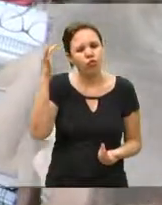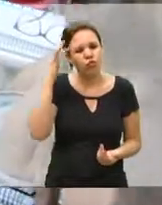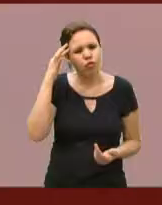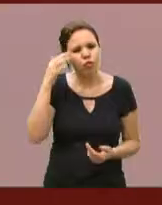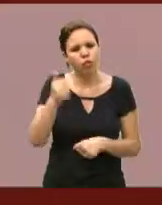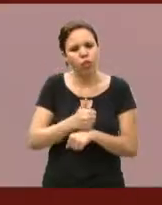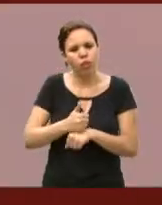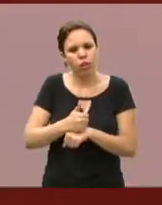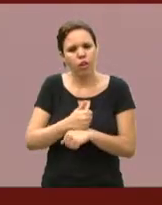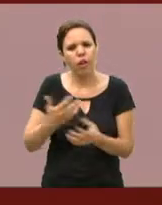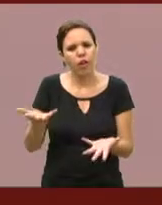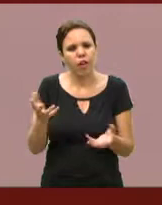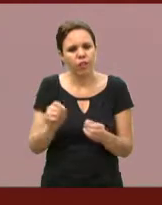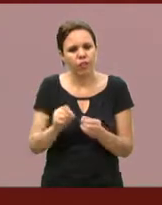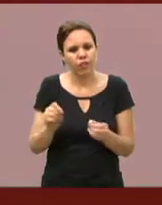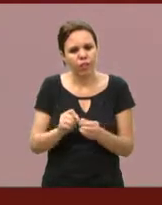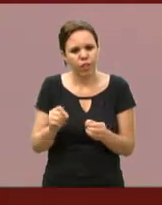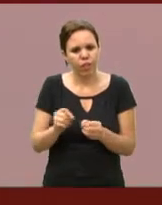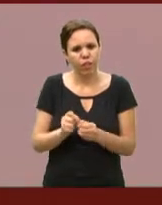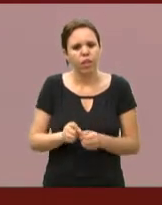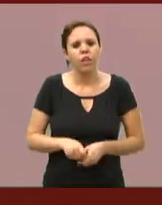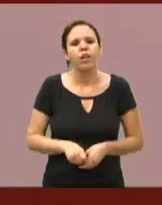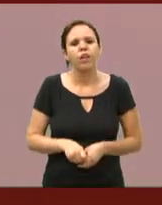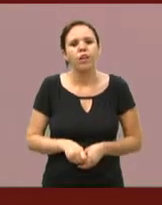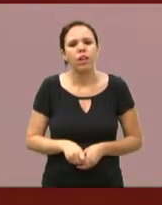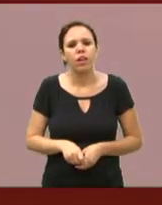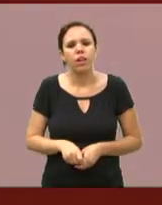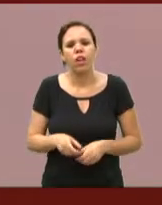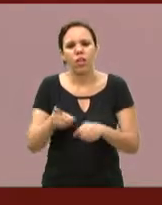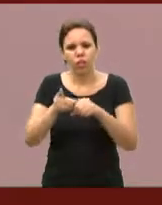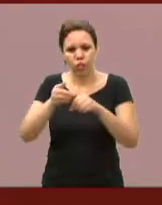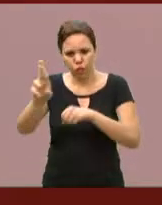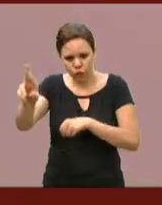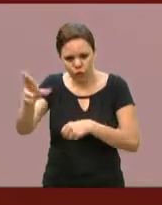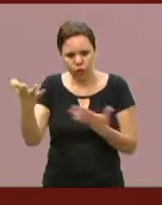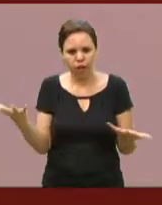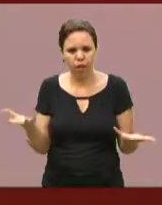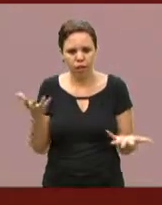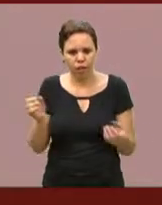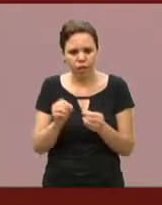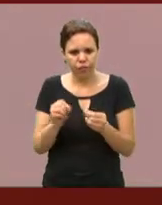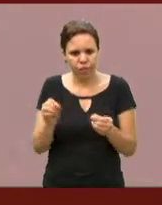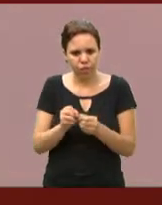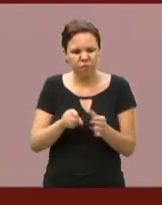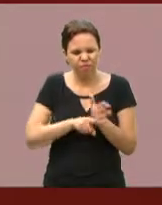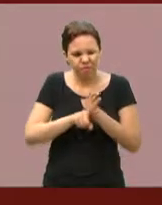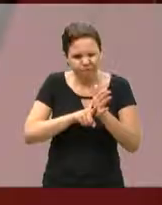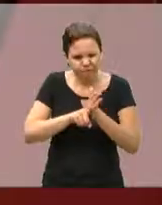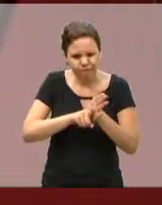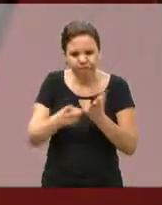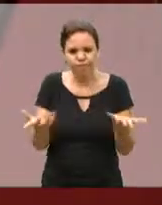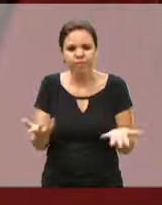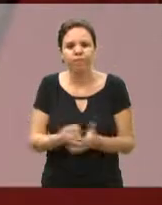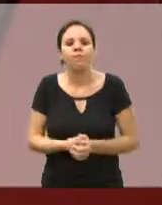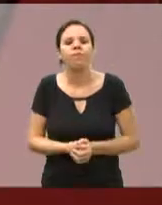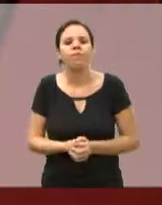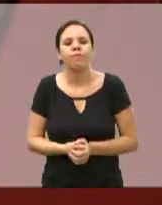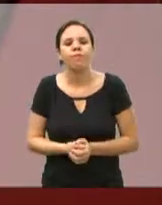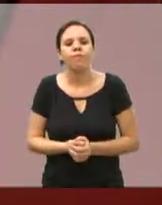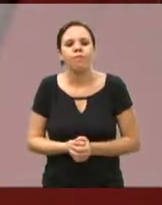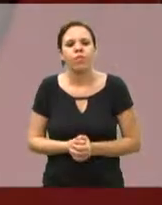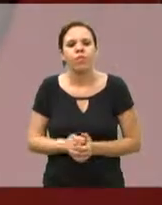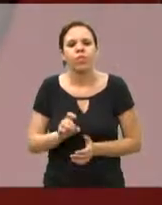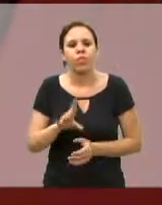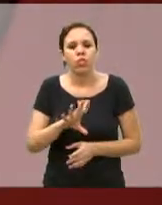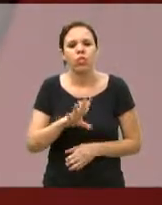carreira. Eu quero fazer especializações, doutorado, pós-doutorado, que eu gosto bastante de pesquisa. Aí, né, é só